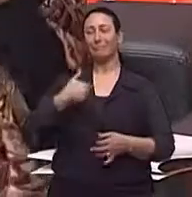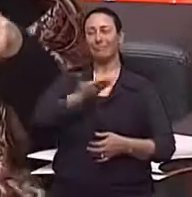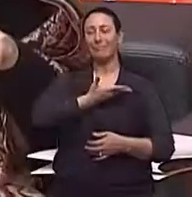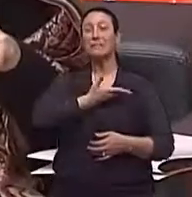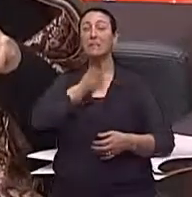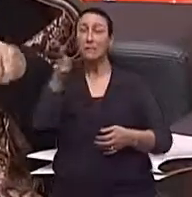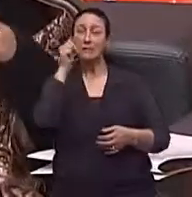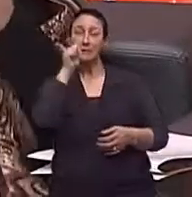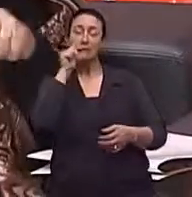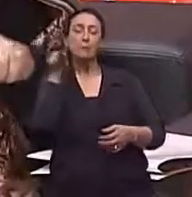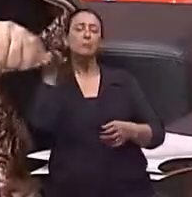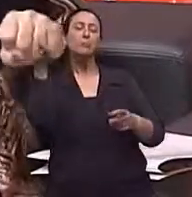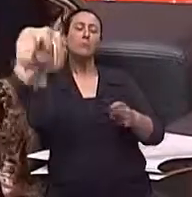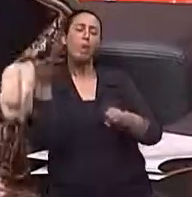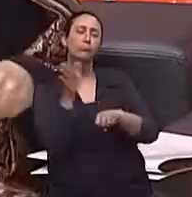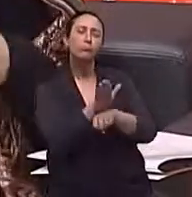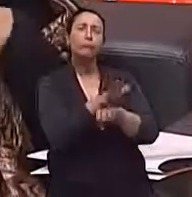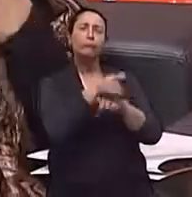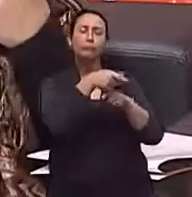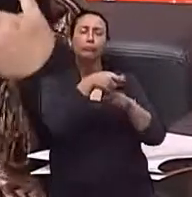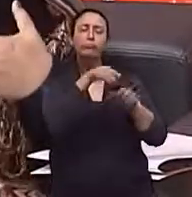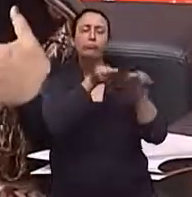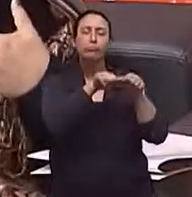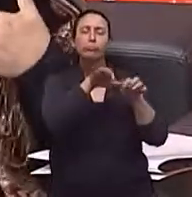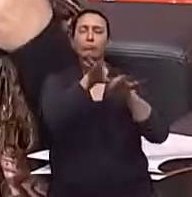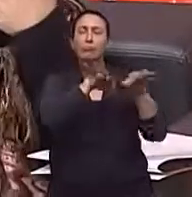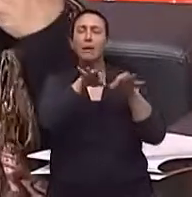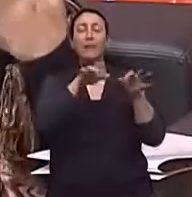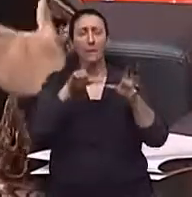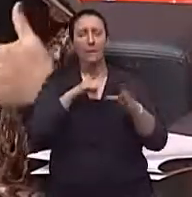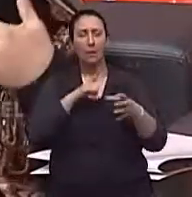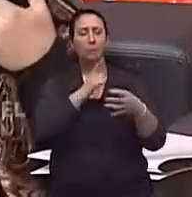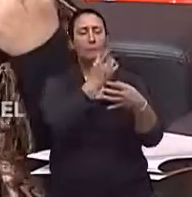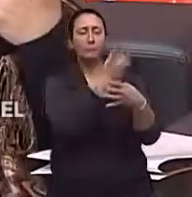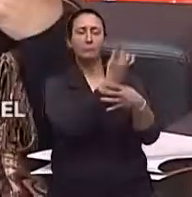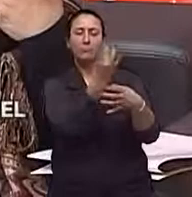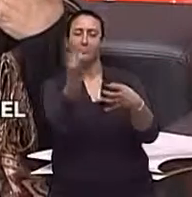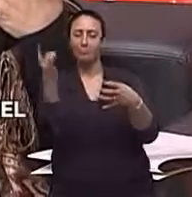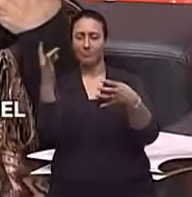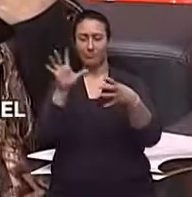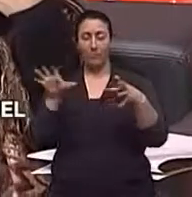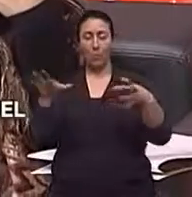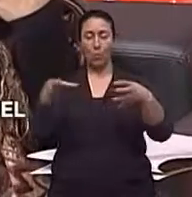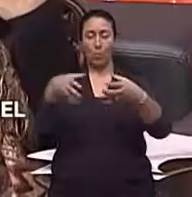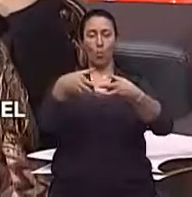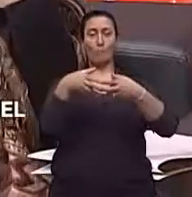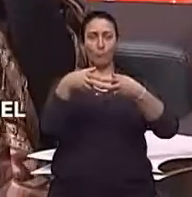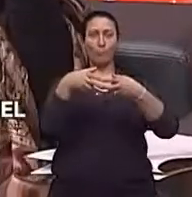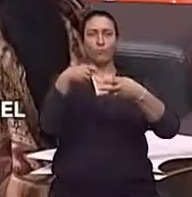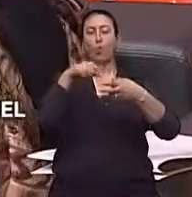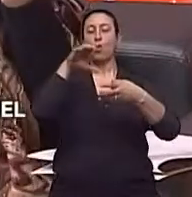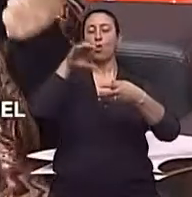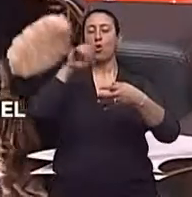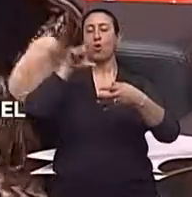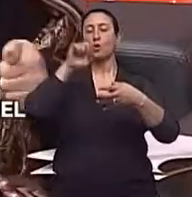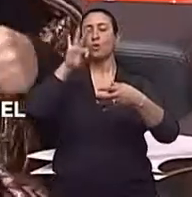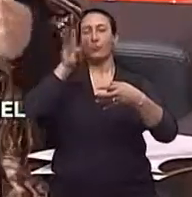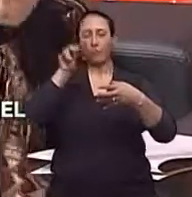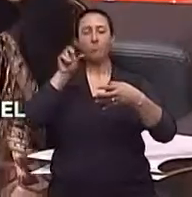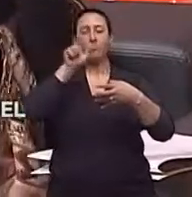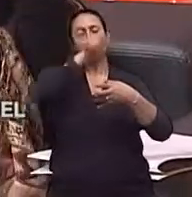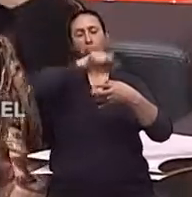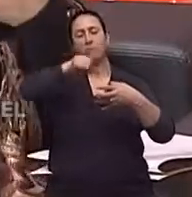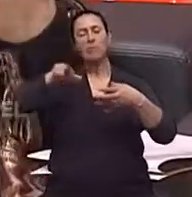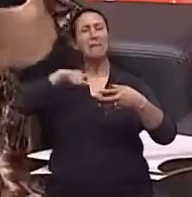assim a gente tem vários projetos no coletivo que tentam da conta justamente do trabalho com relação aos estereótipos